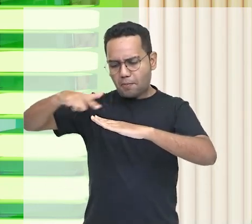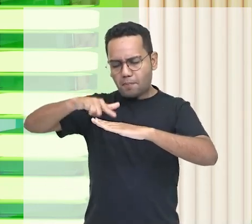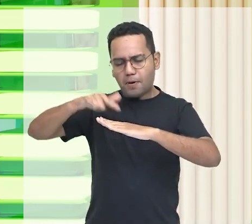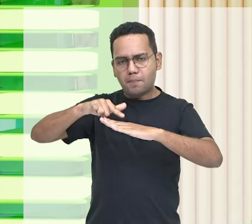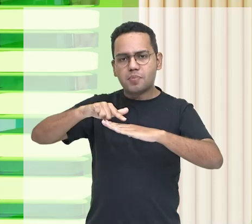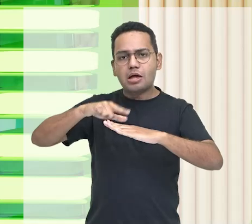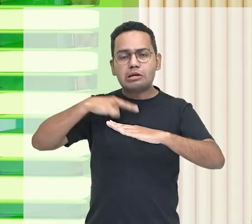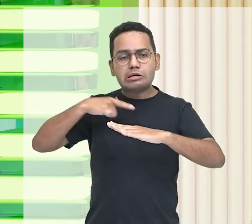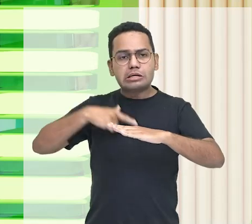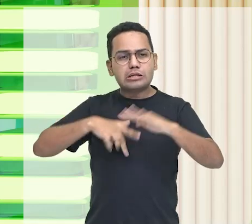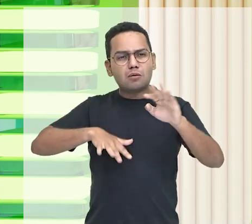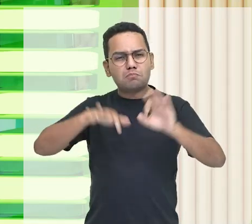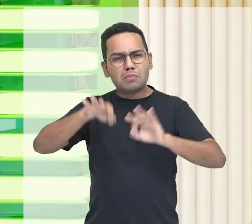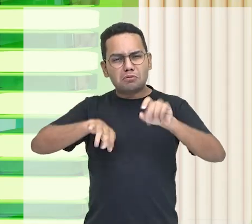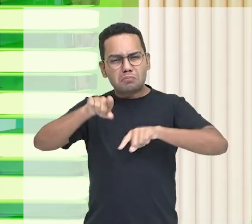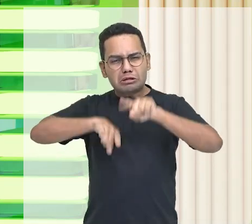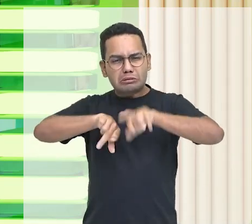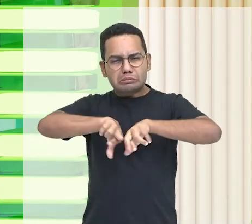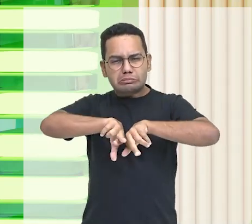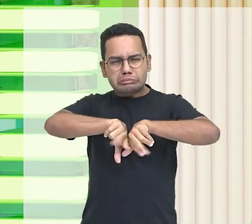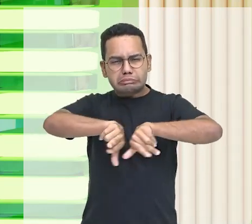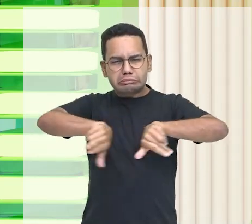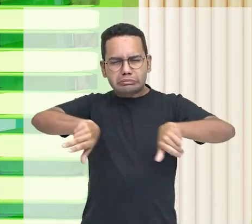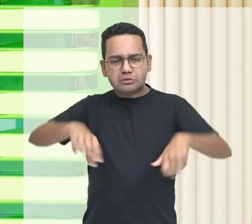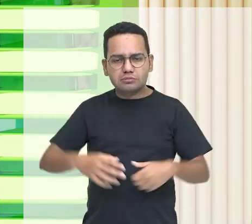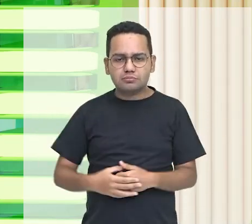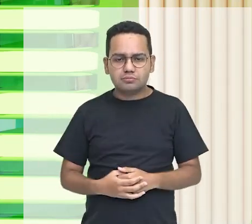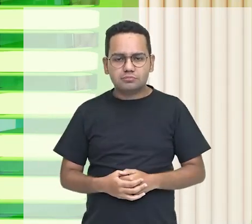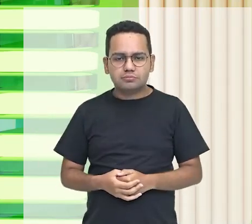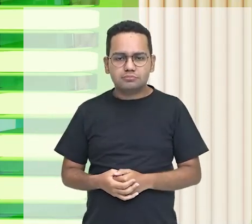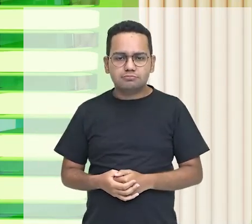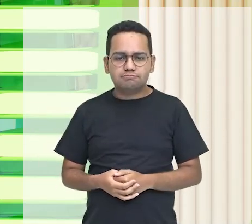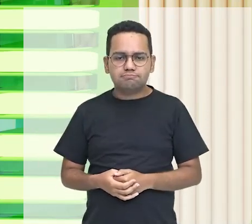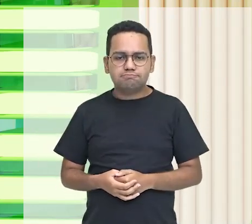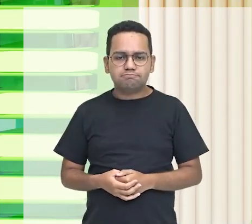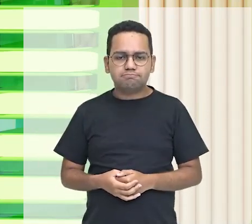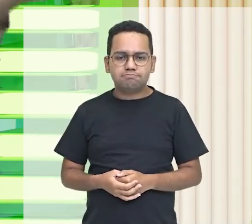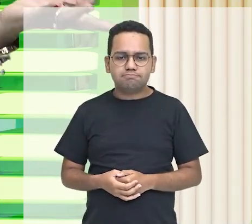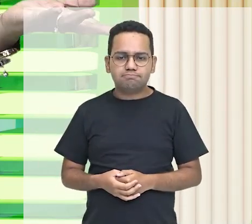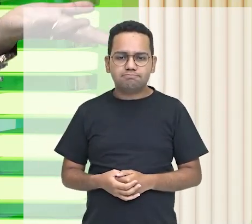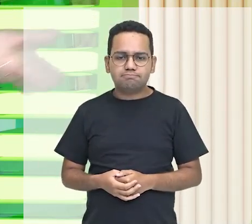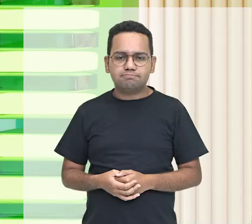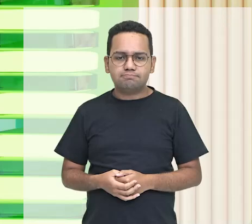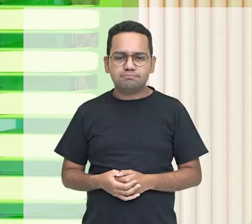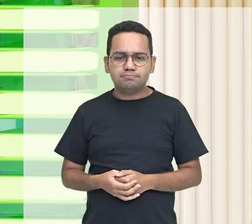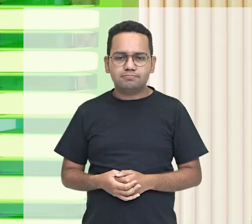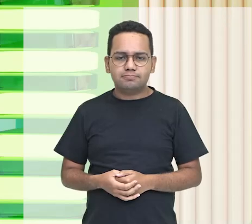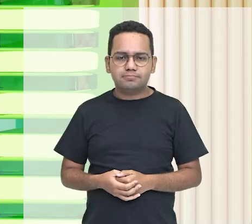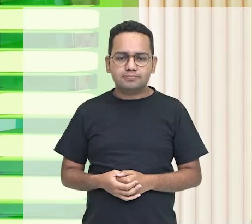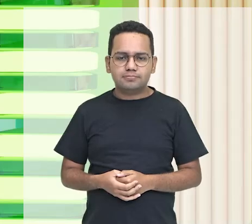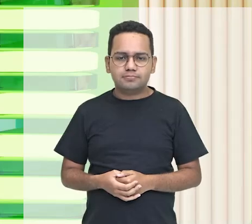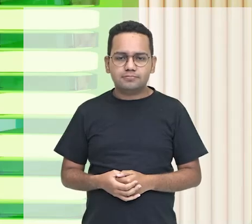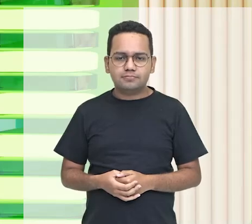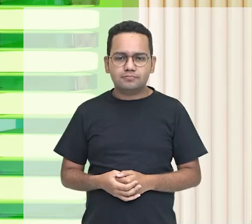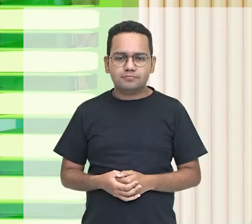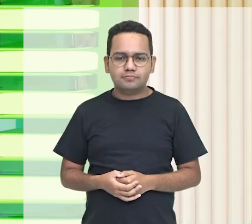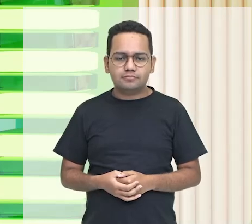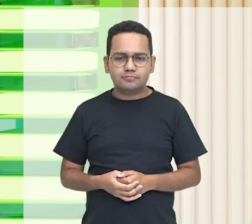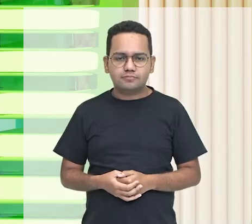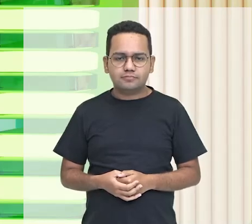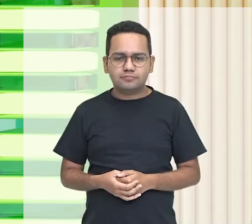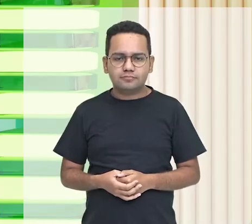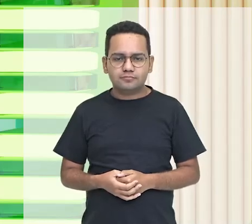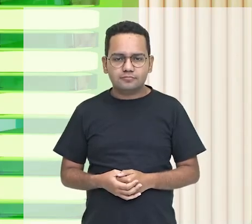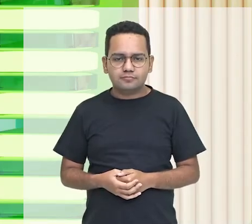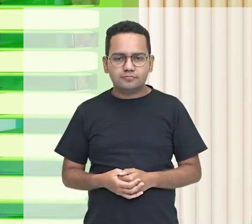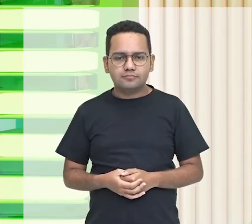e provavelmente quem tem esse tipo de energia solar, que você vai trabalhar com